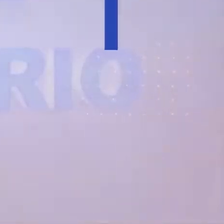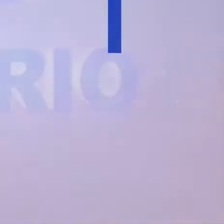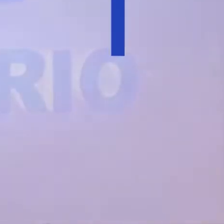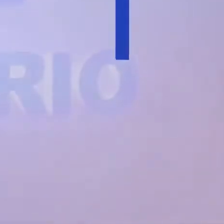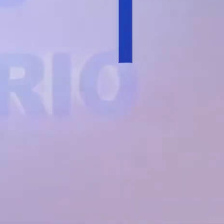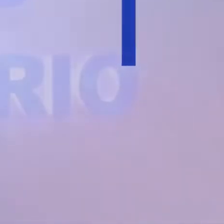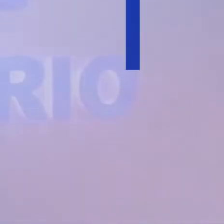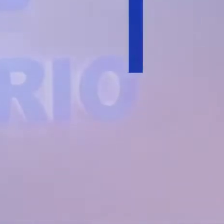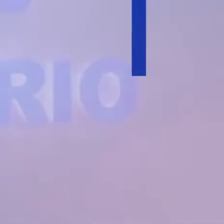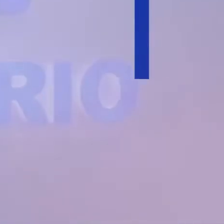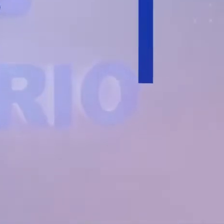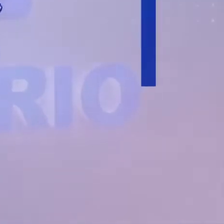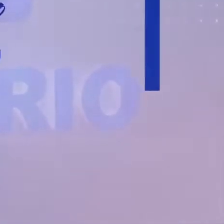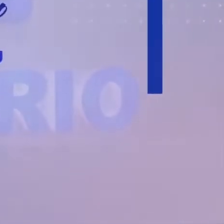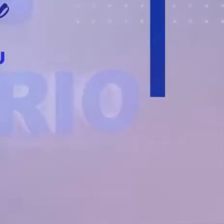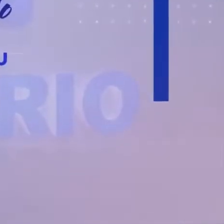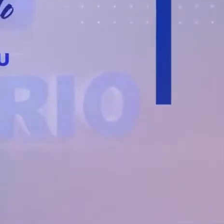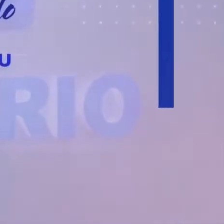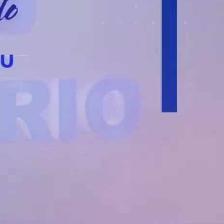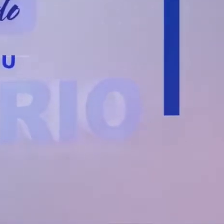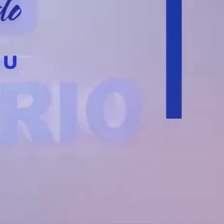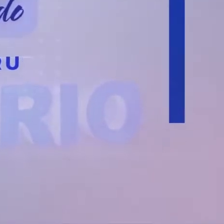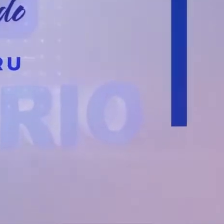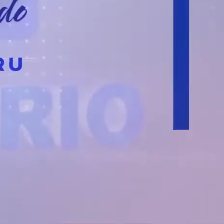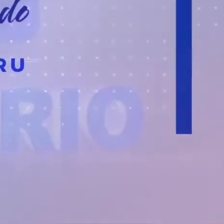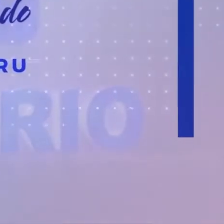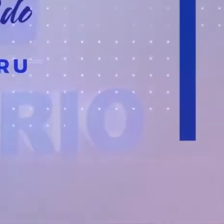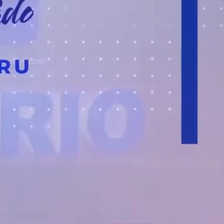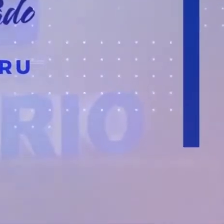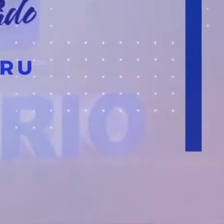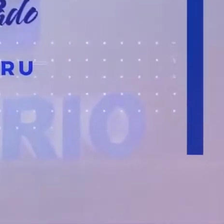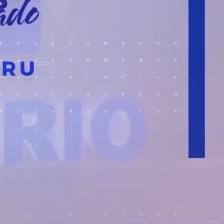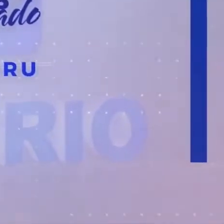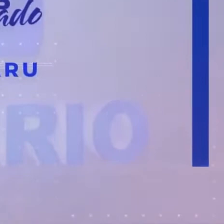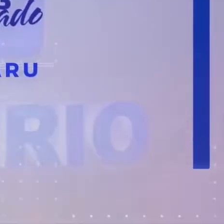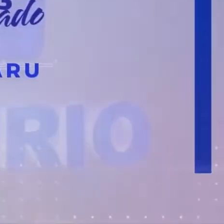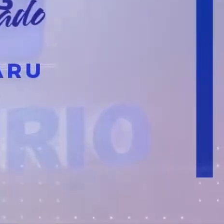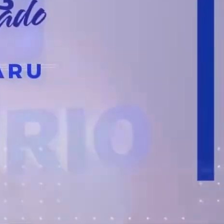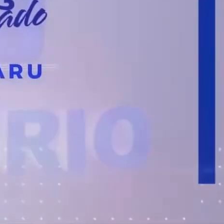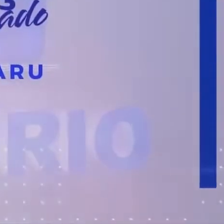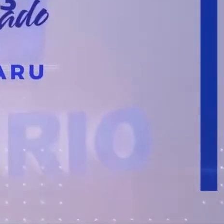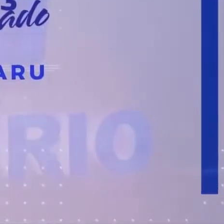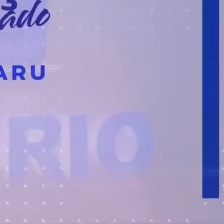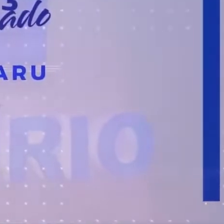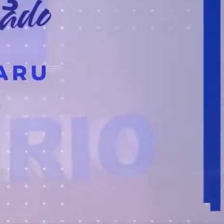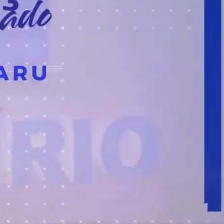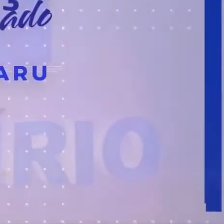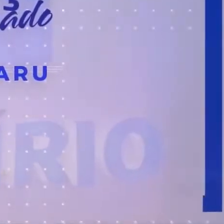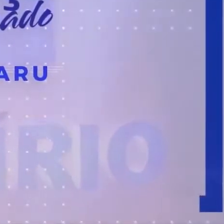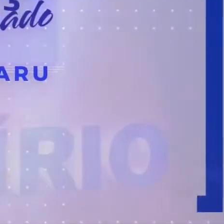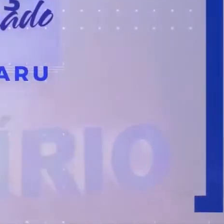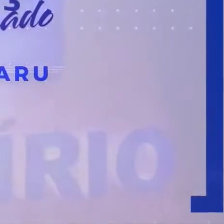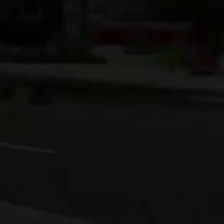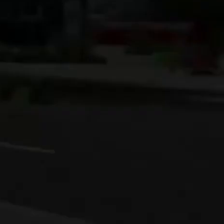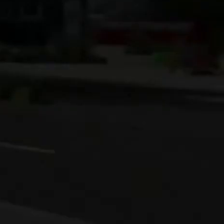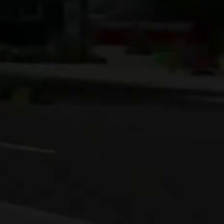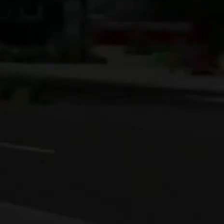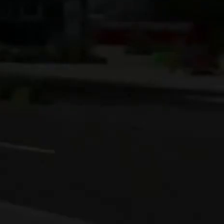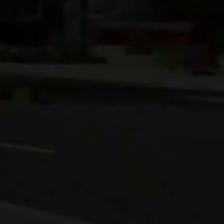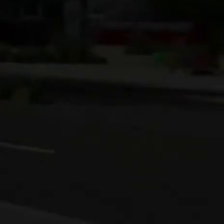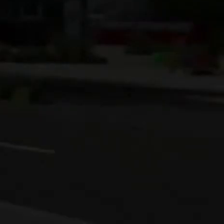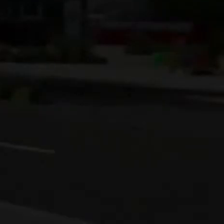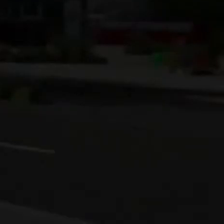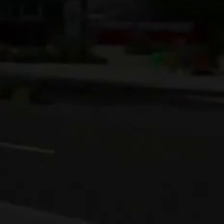que nós preparamos para você. Porfírio Calçados e Espaço no Calçado. Lojas em Santa Cruz, Toritama e Caruaru.